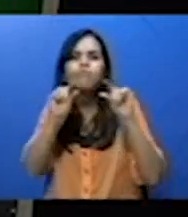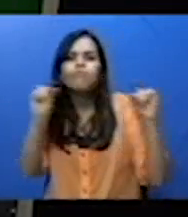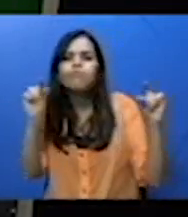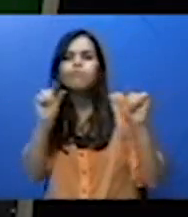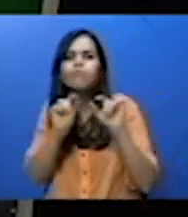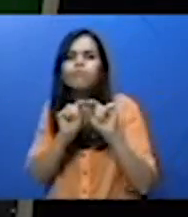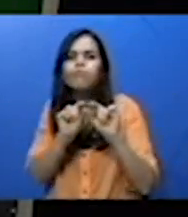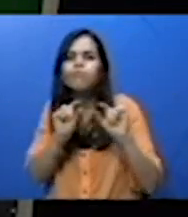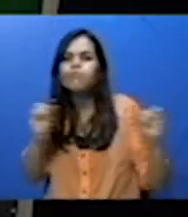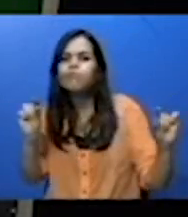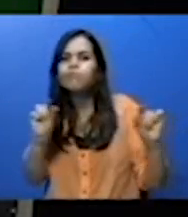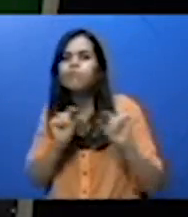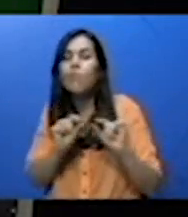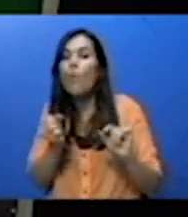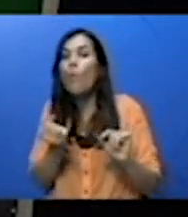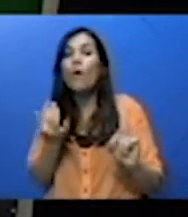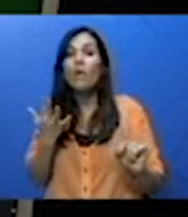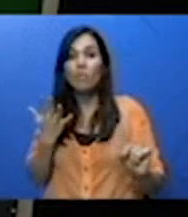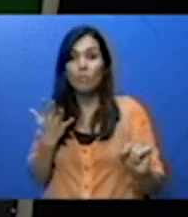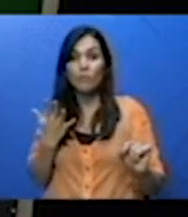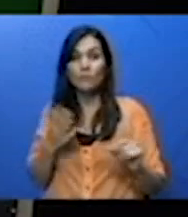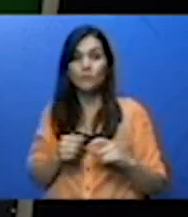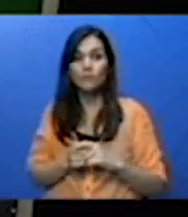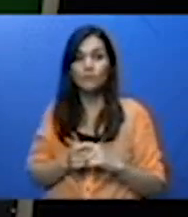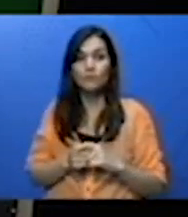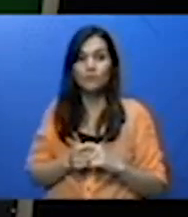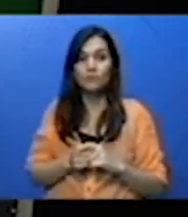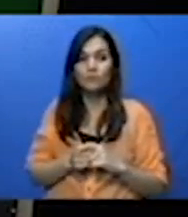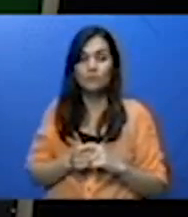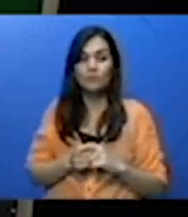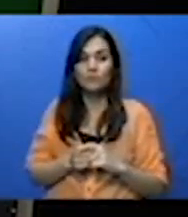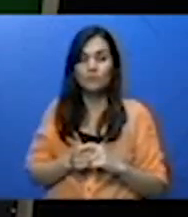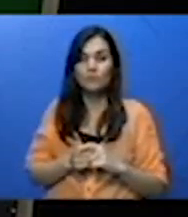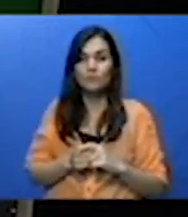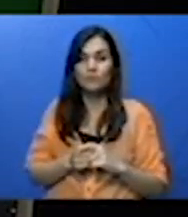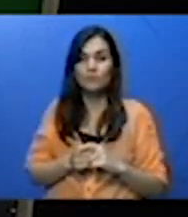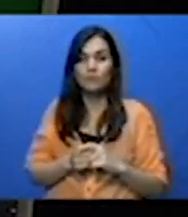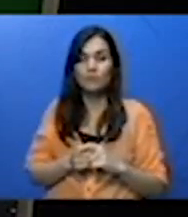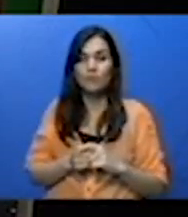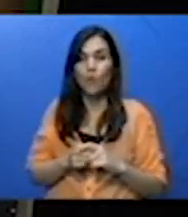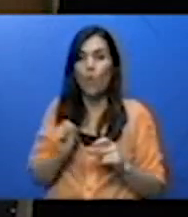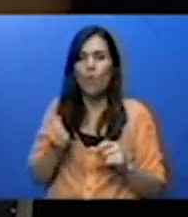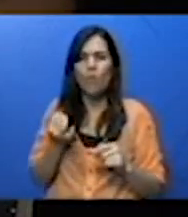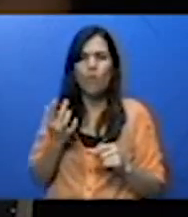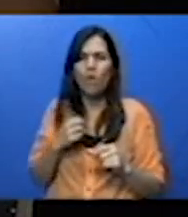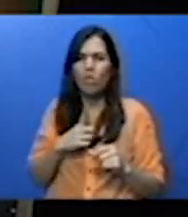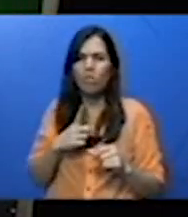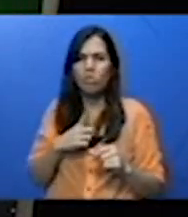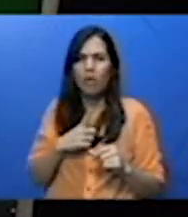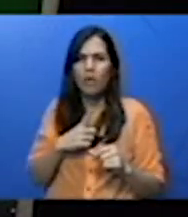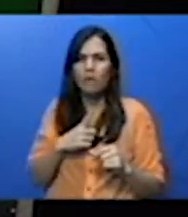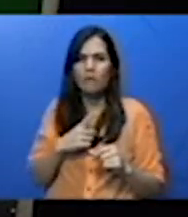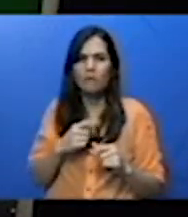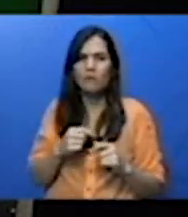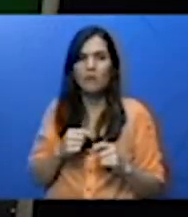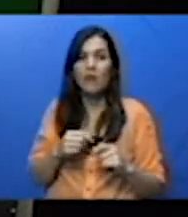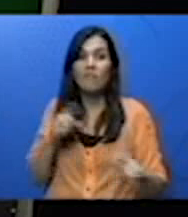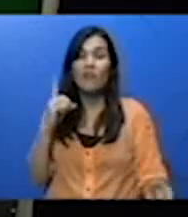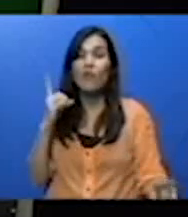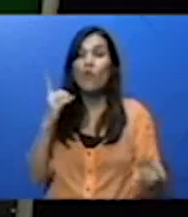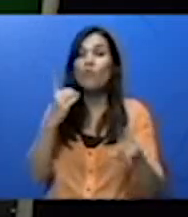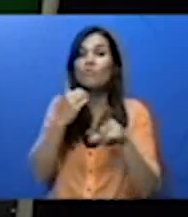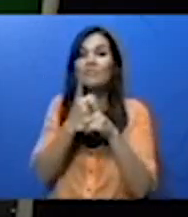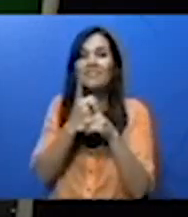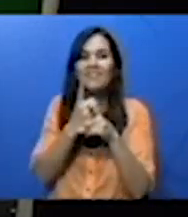Cada conjuntinho você conta quantas linhas tem, que nós chamamos de verso. Vocês vão ver que vocês vão